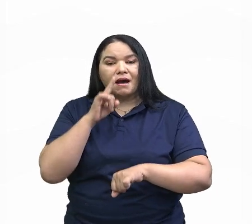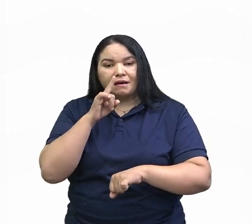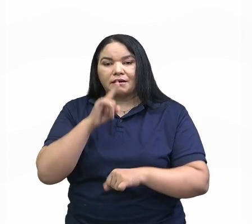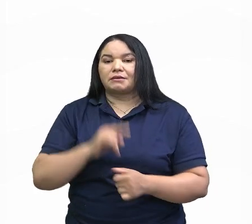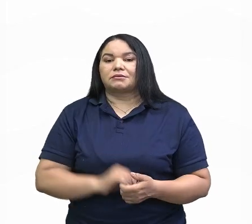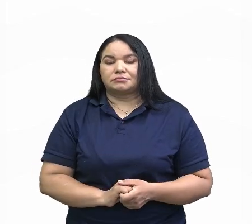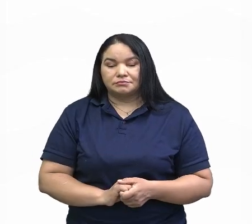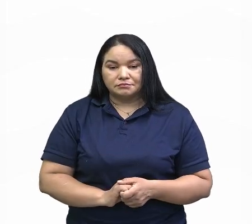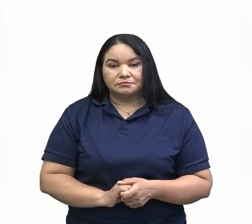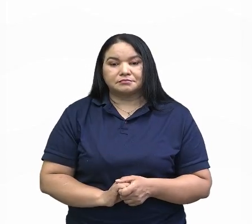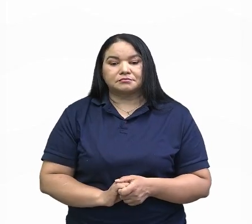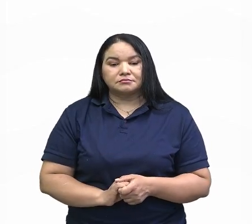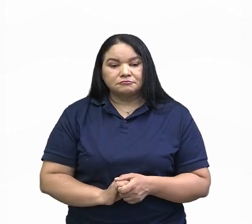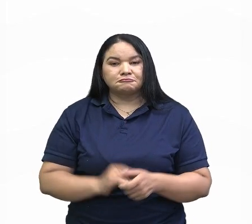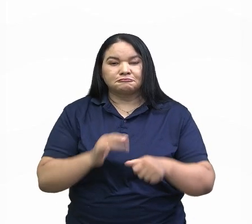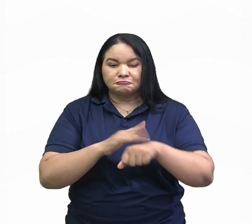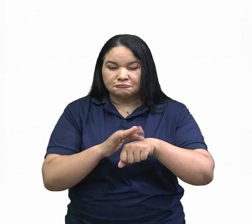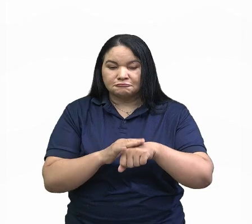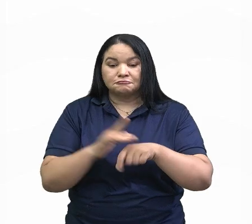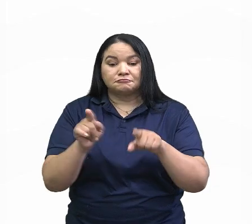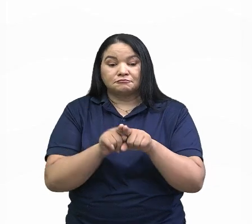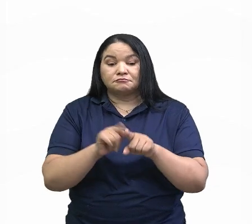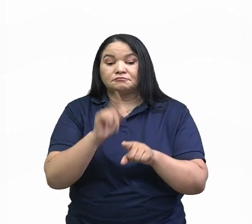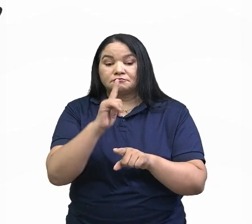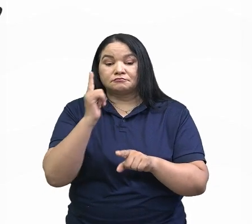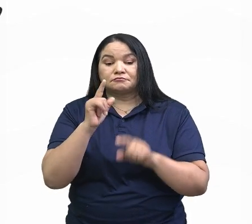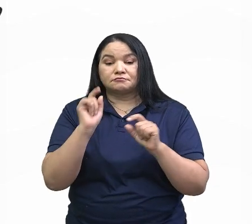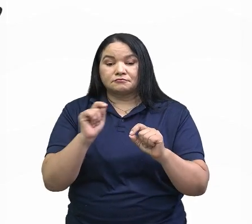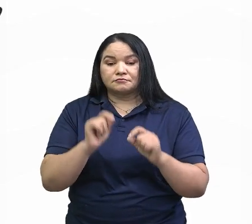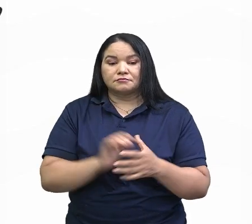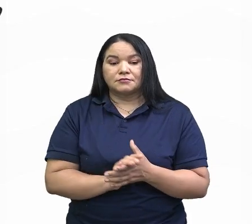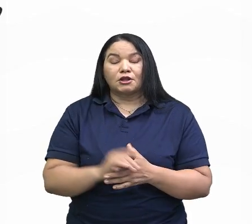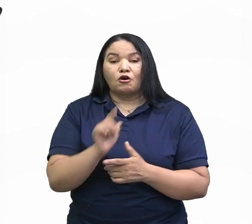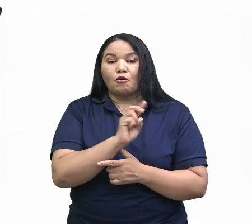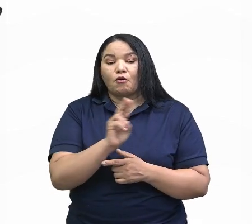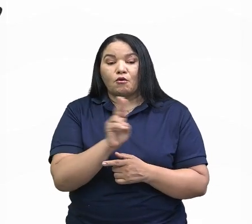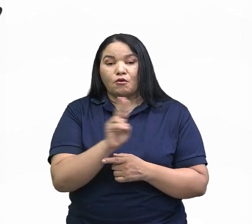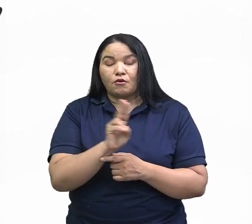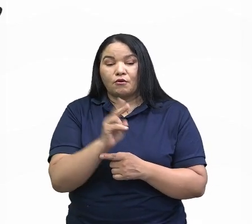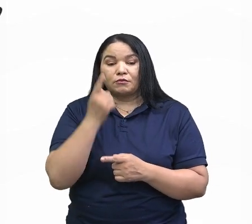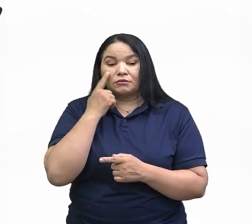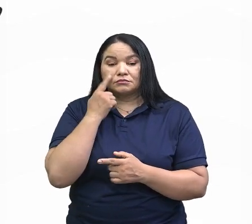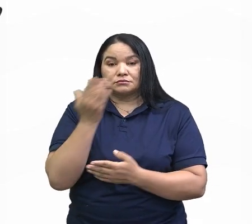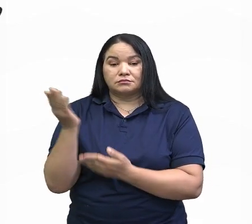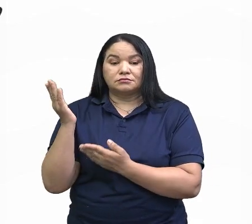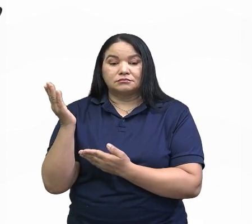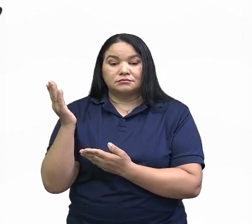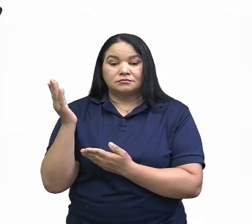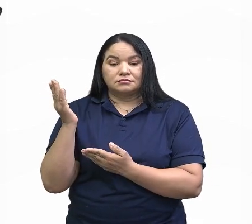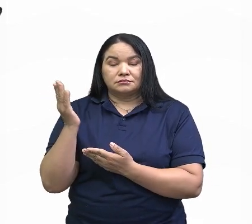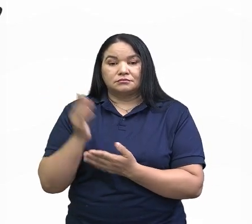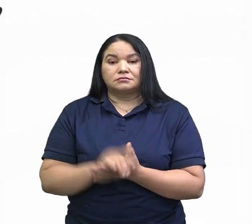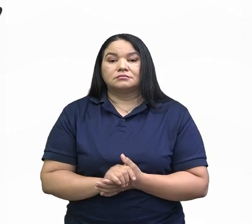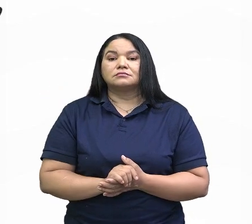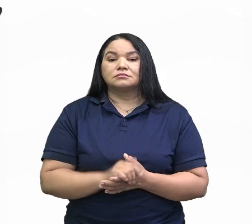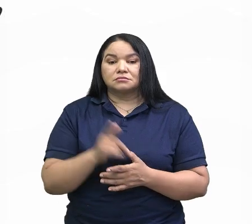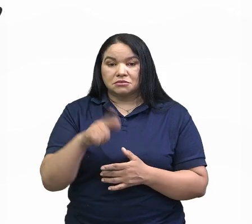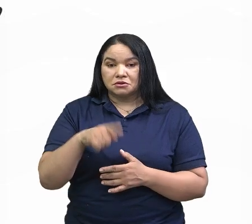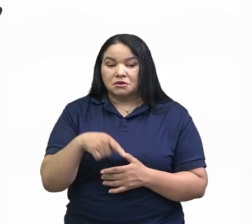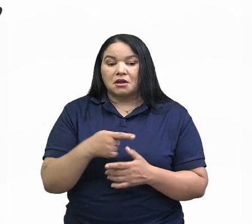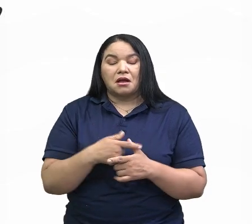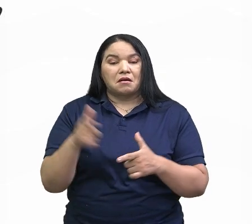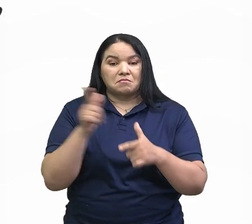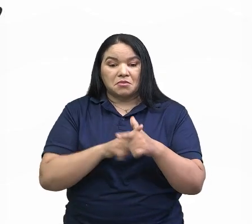Além dessas doenças, a gente pode encontrar também a leptospirose. No caso aí da leptospirose, a gente tem